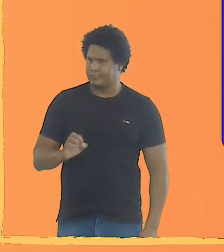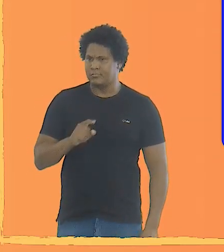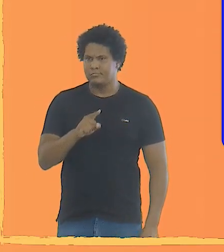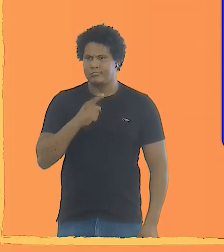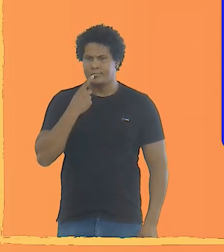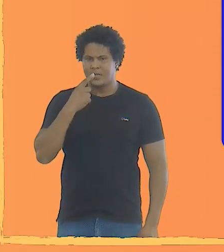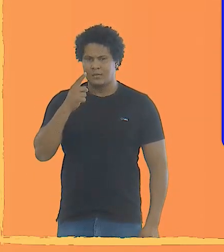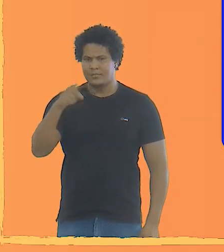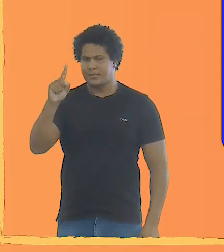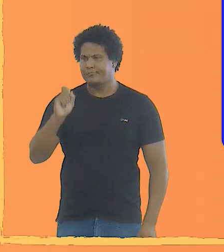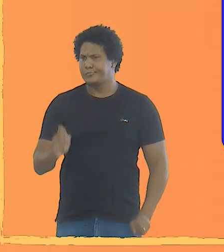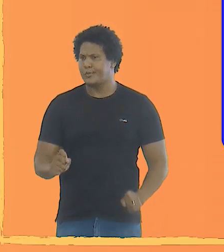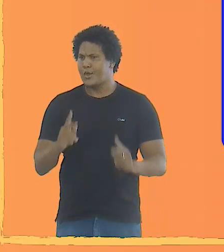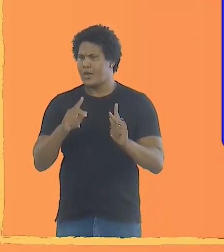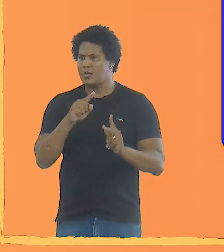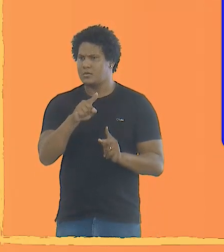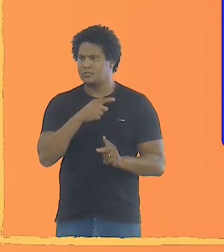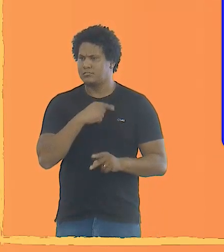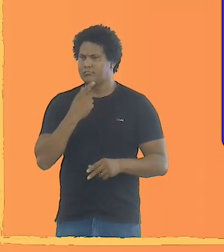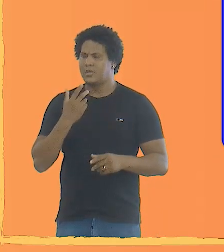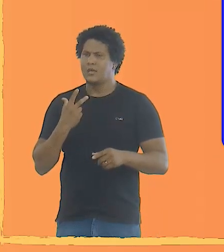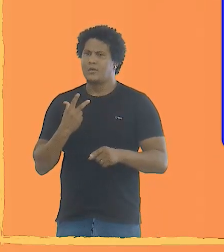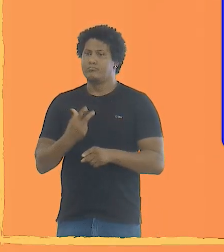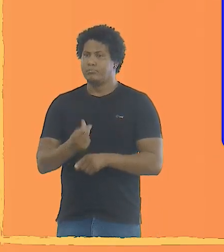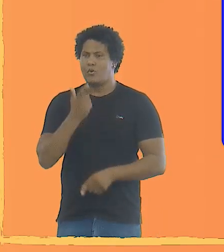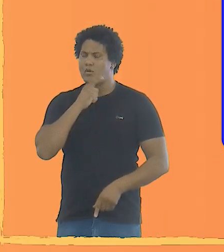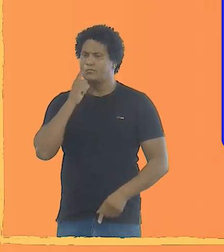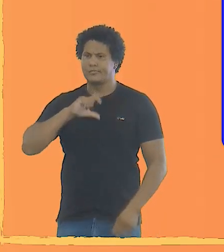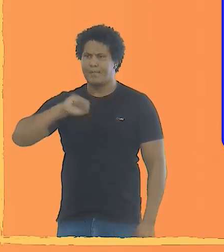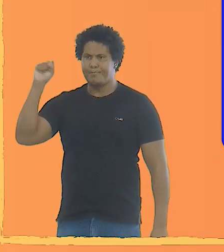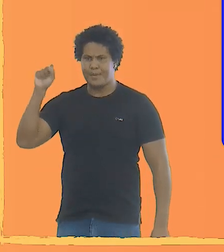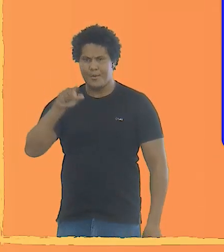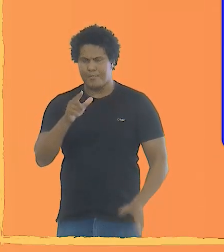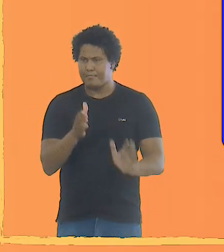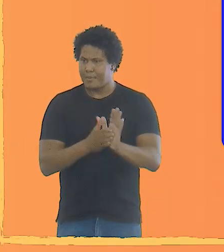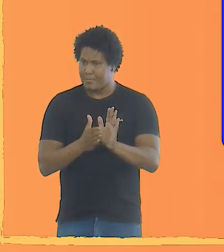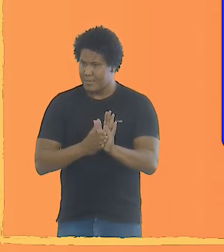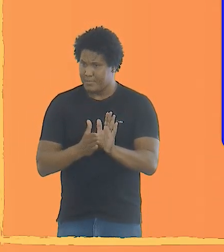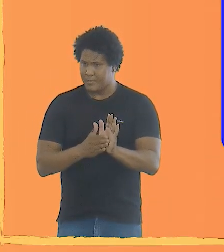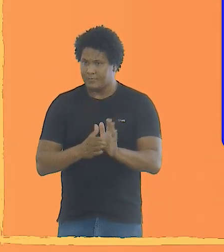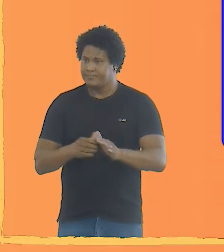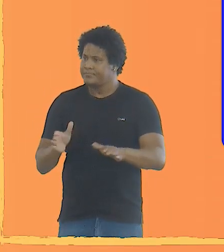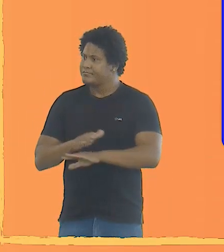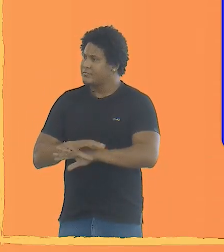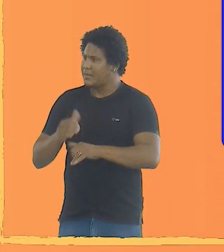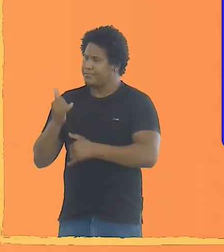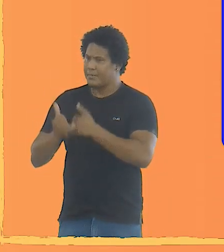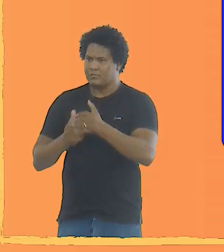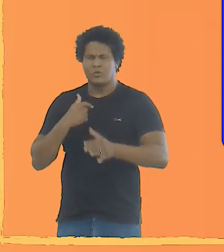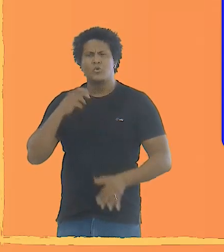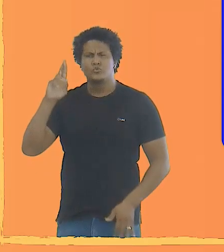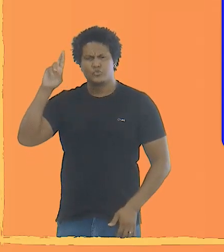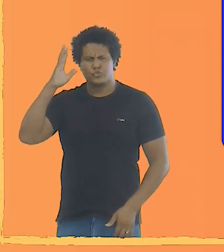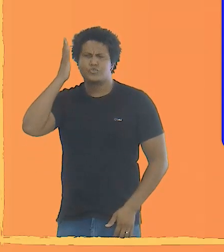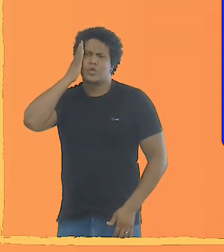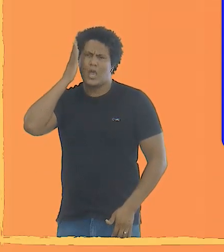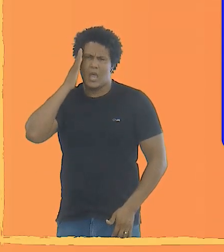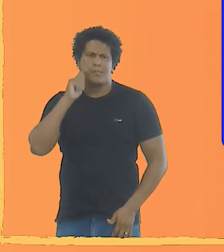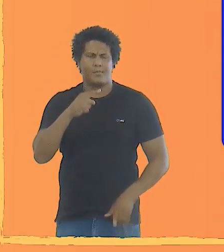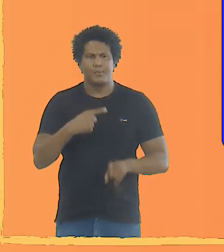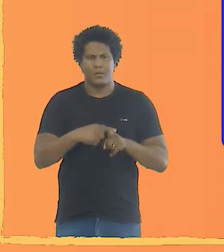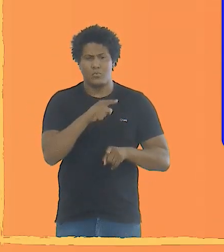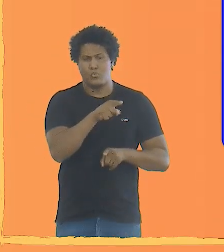a brincadeira é encerrada. O diretor sabe que algum aluno acertará a resposta. Por quê?